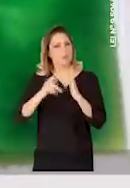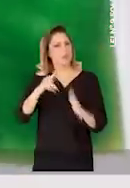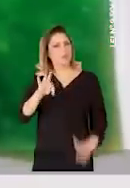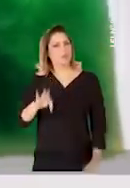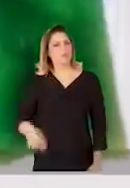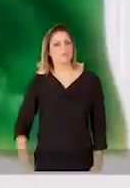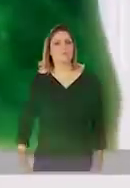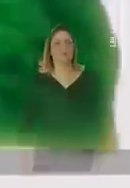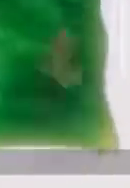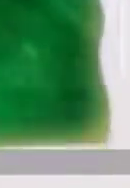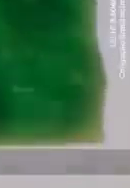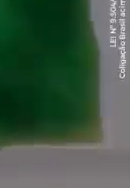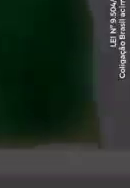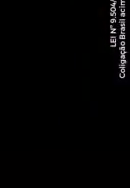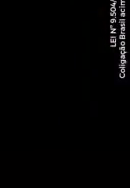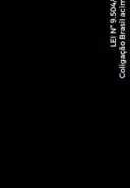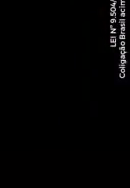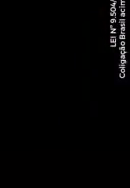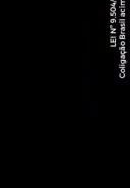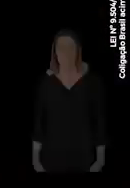PT.